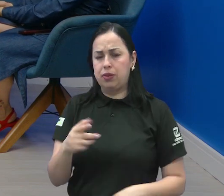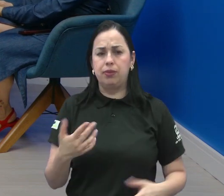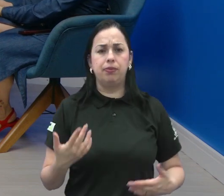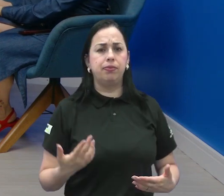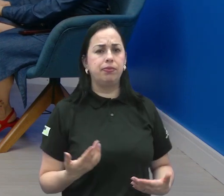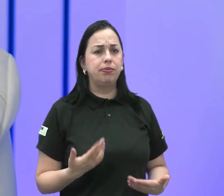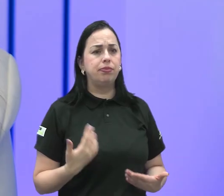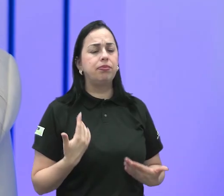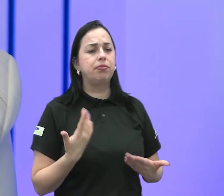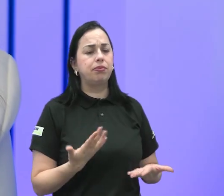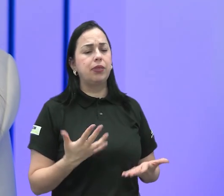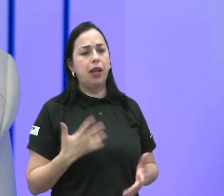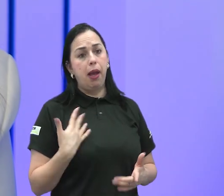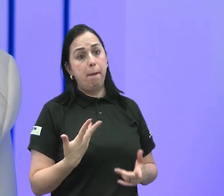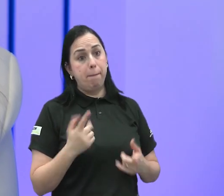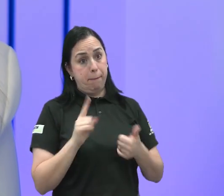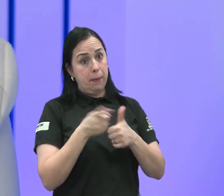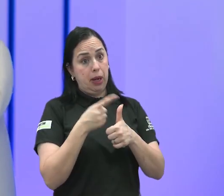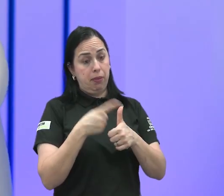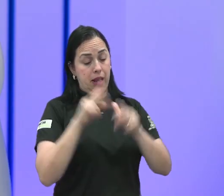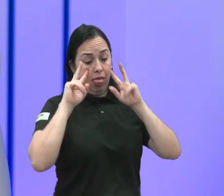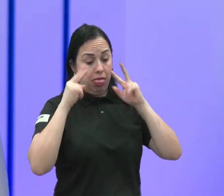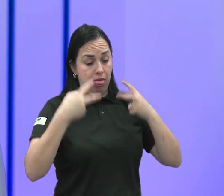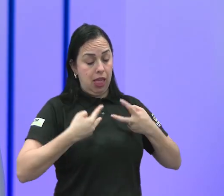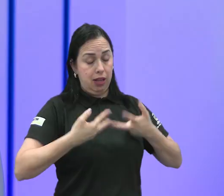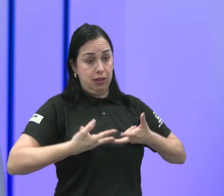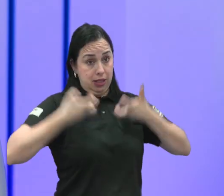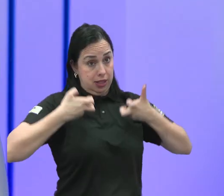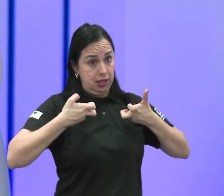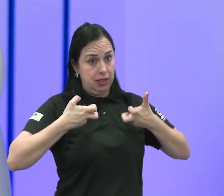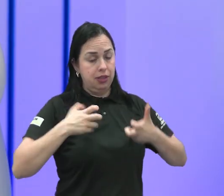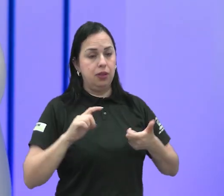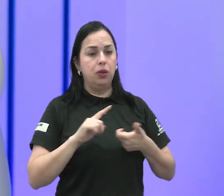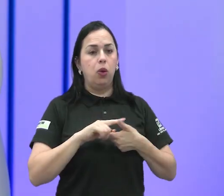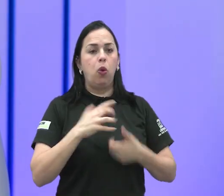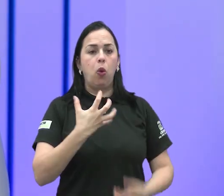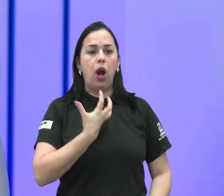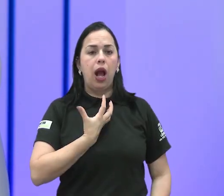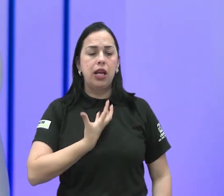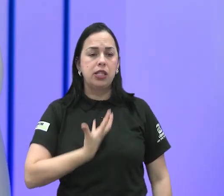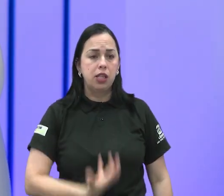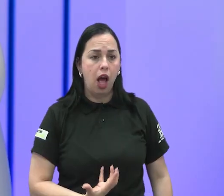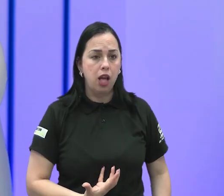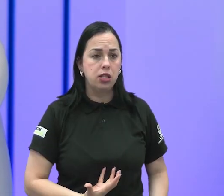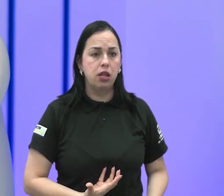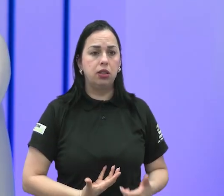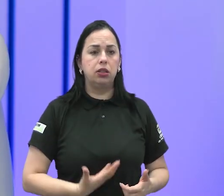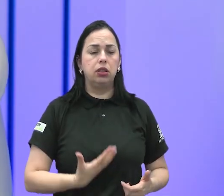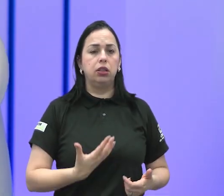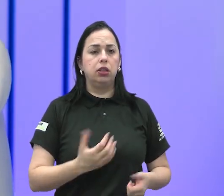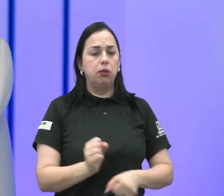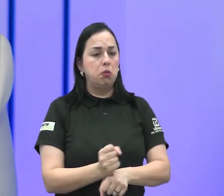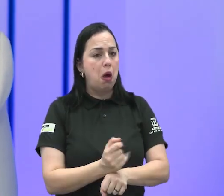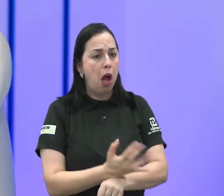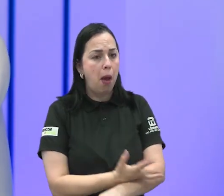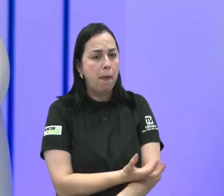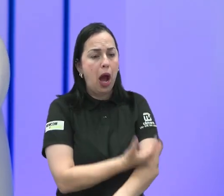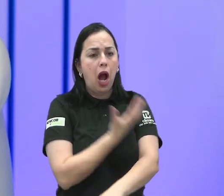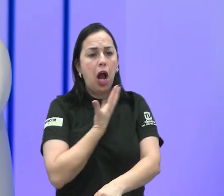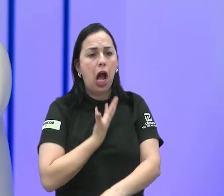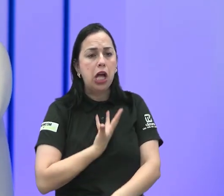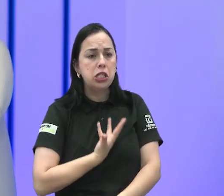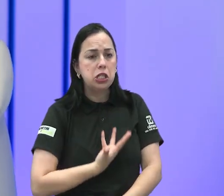Sim, reconhecer, né, os sintomas. Bom, o cansaço emocional e físico, né, como uma